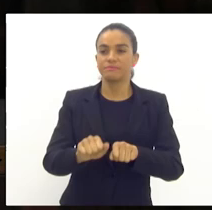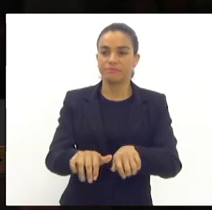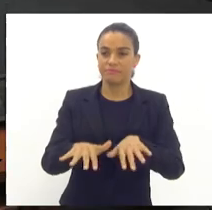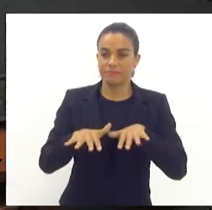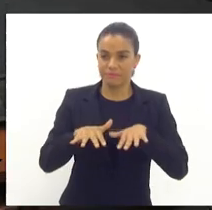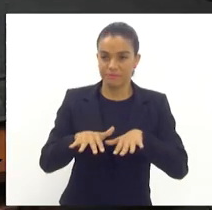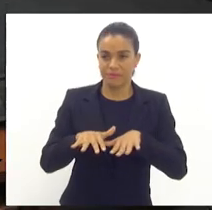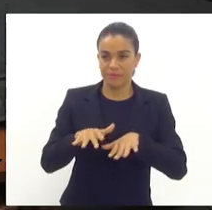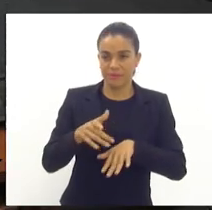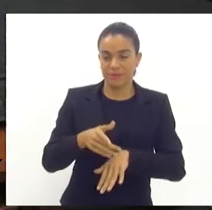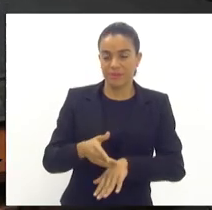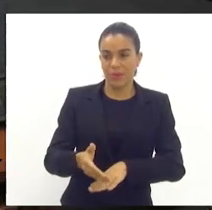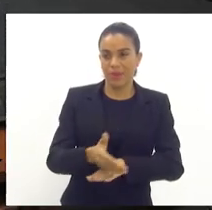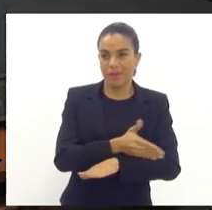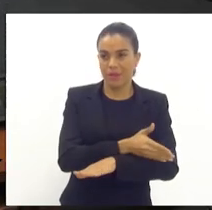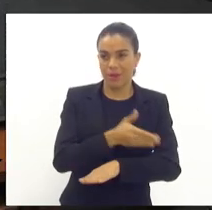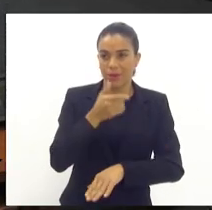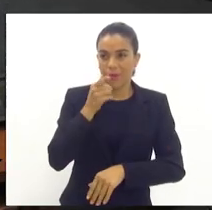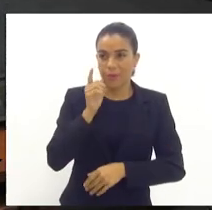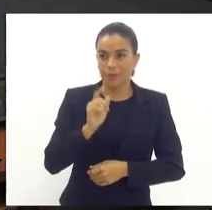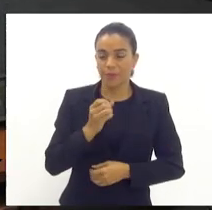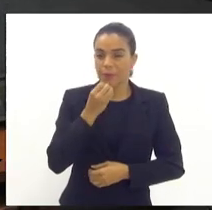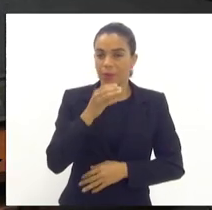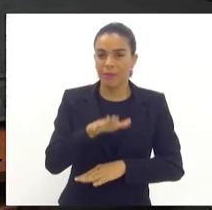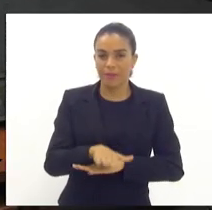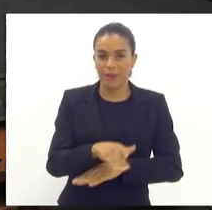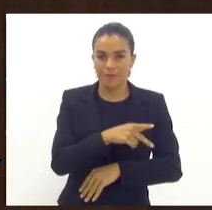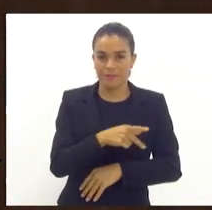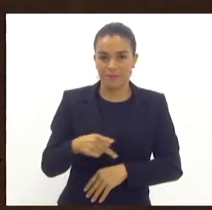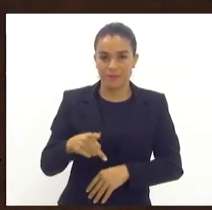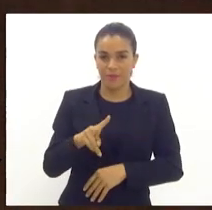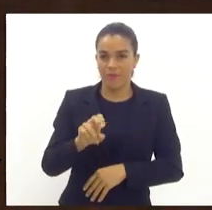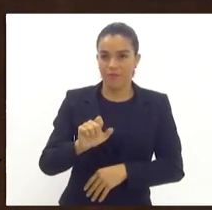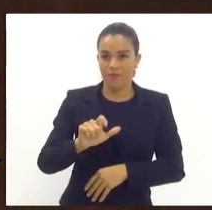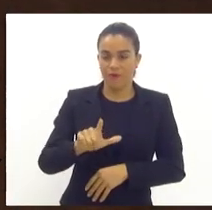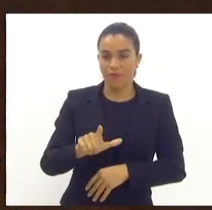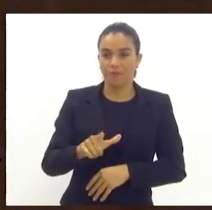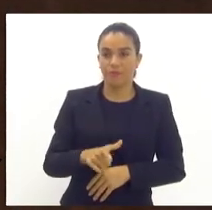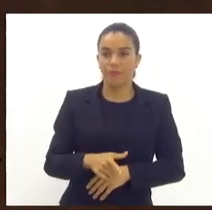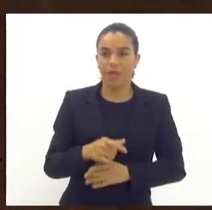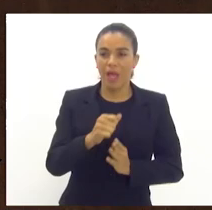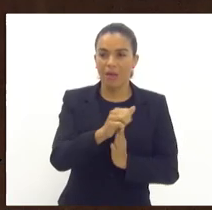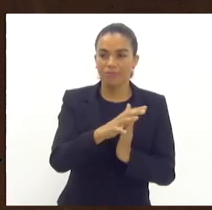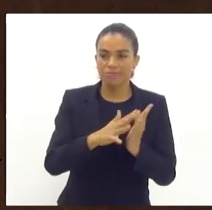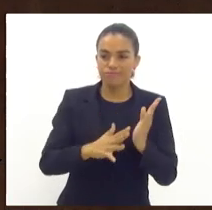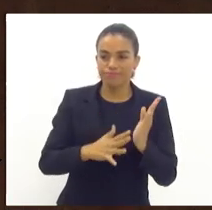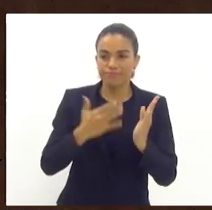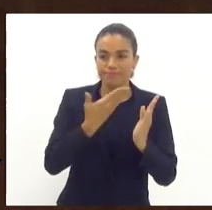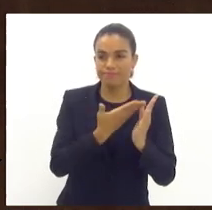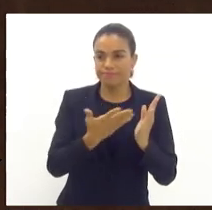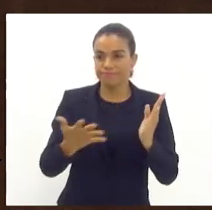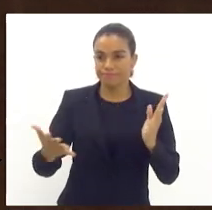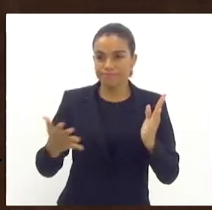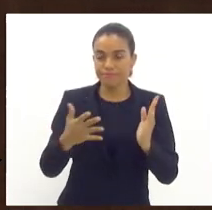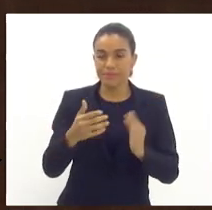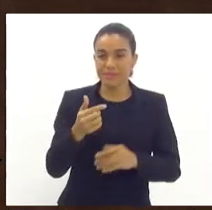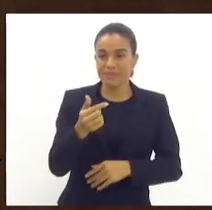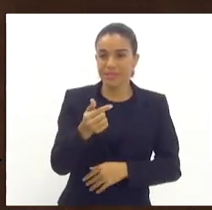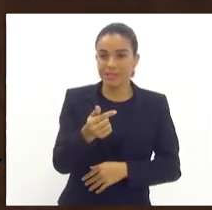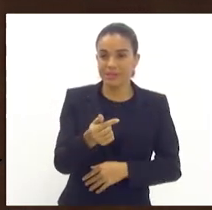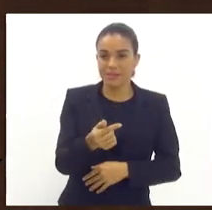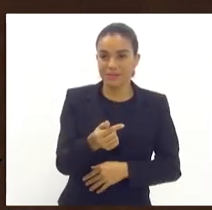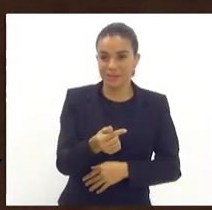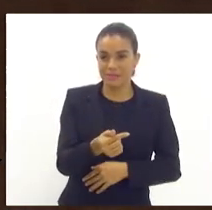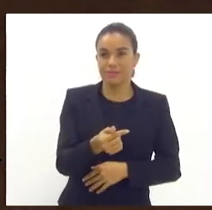anterior. Boa tarde, presidente Valdeciaza. A ata reflete com exatidão o ocorrido na 7ª sessão